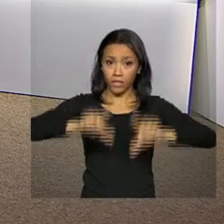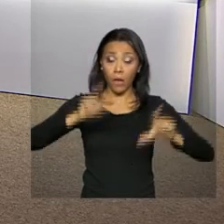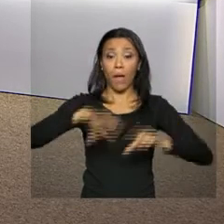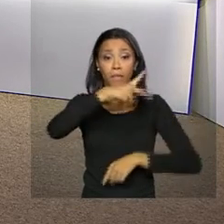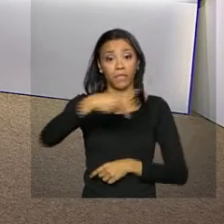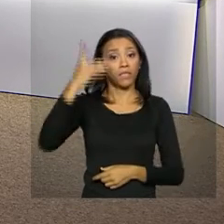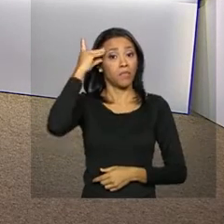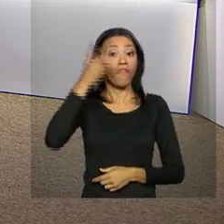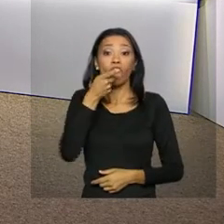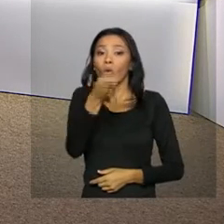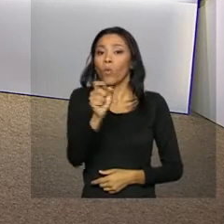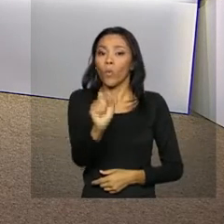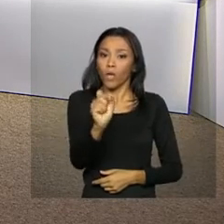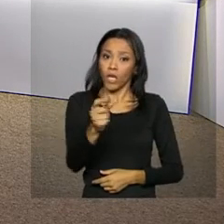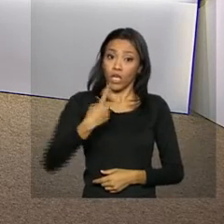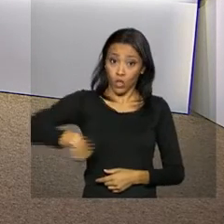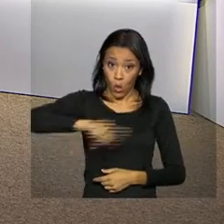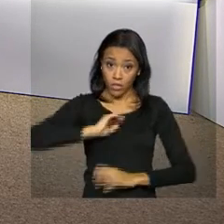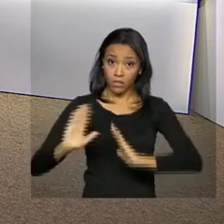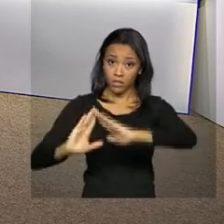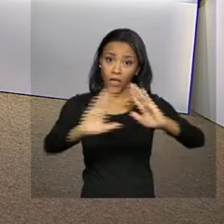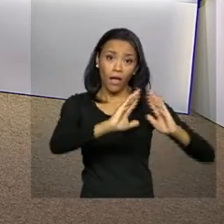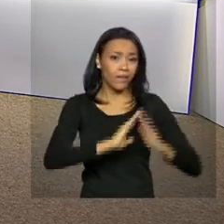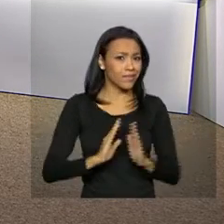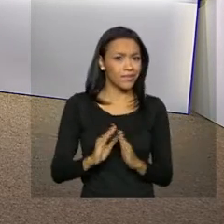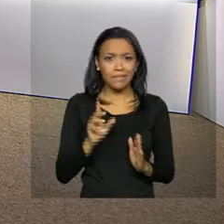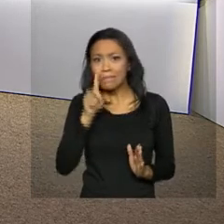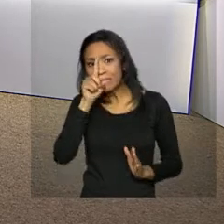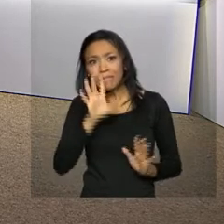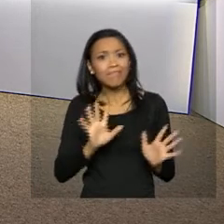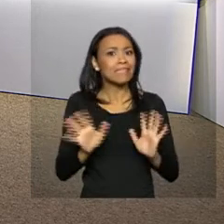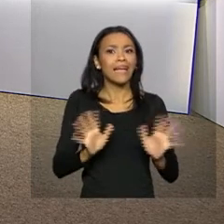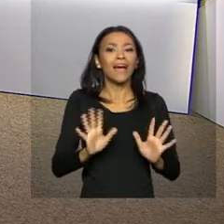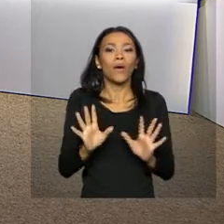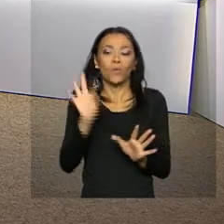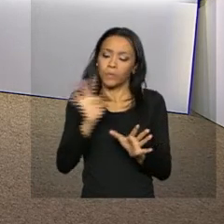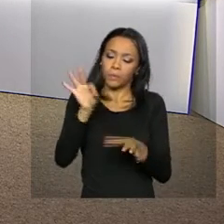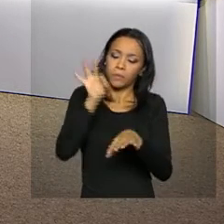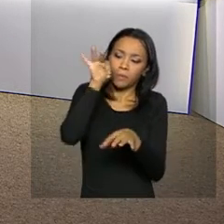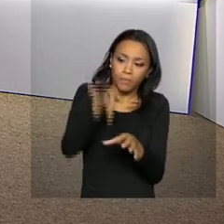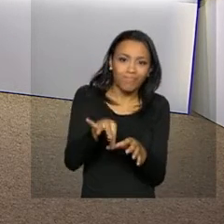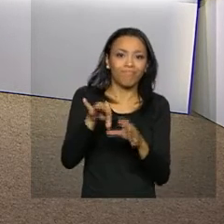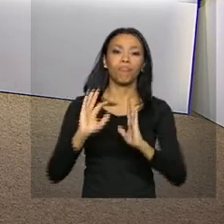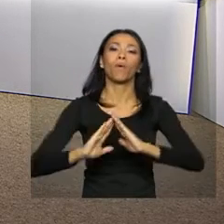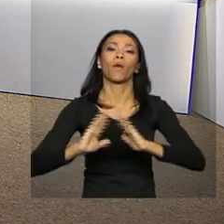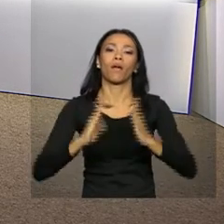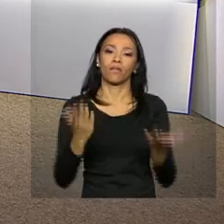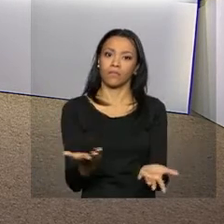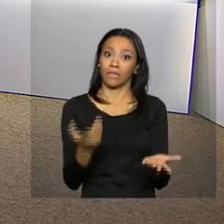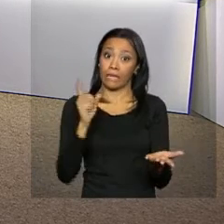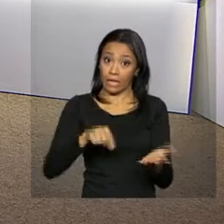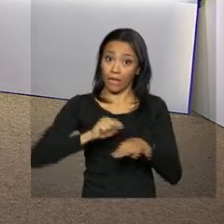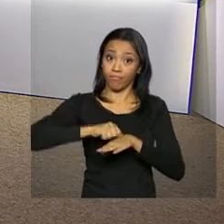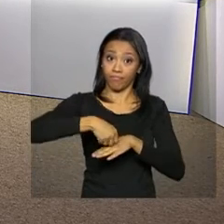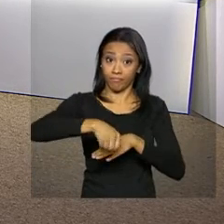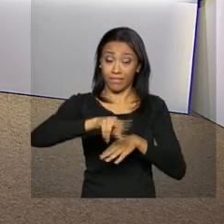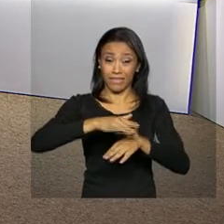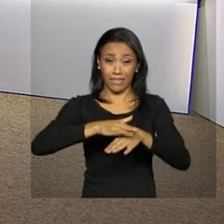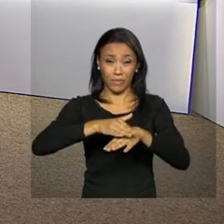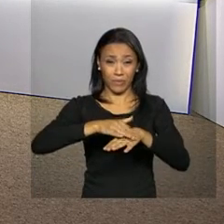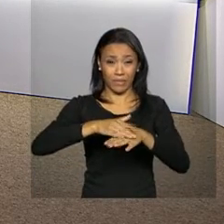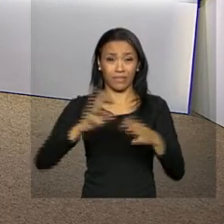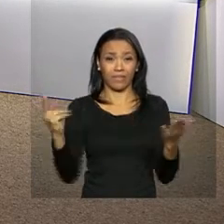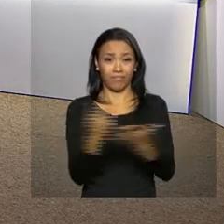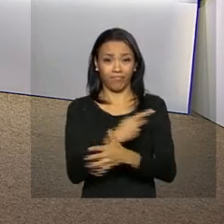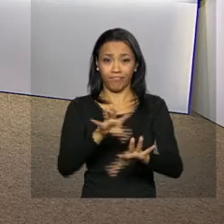rousseff afirmou que nossas casas não podem se tornar lar do mosquito aedes aegypti transmissor da dengue a chikungunya e 12